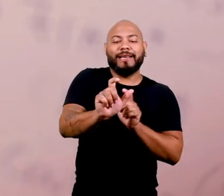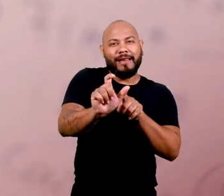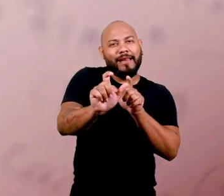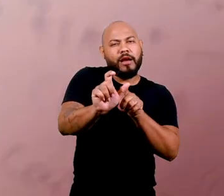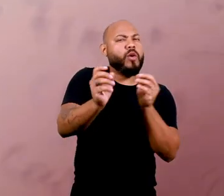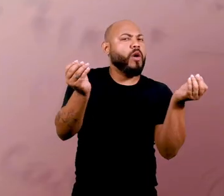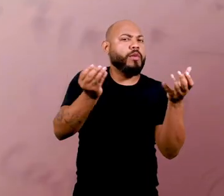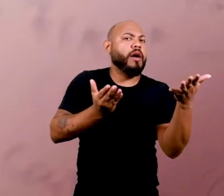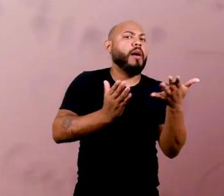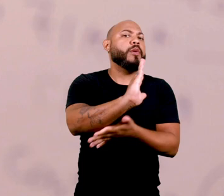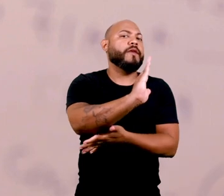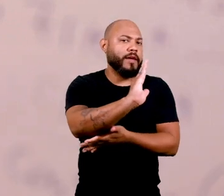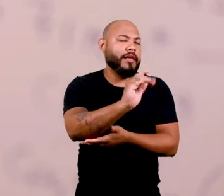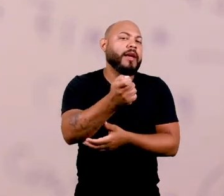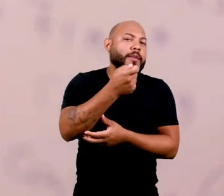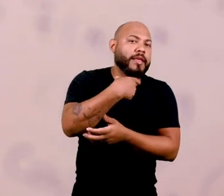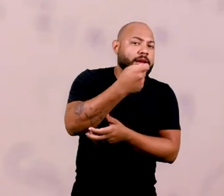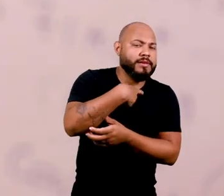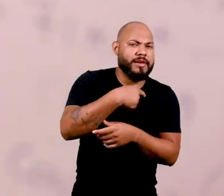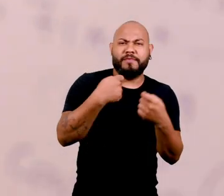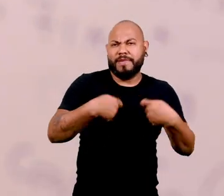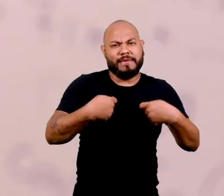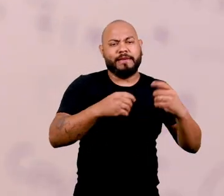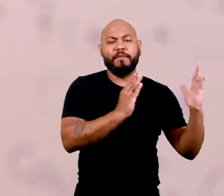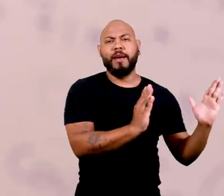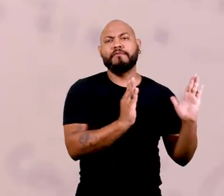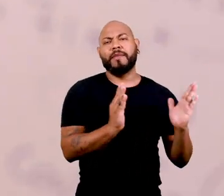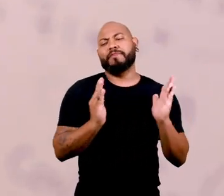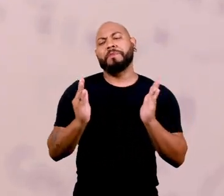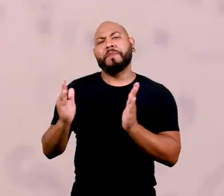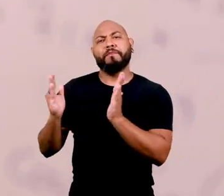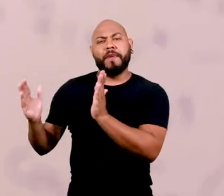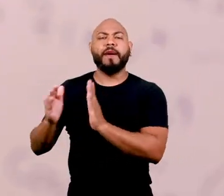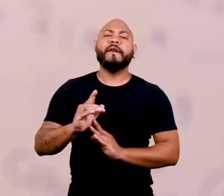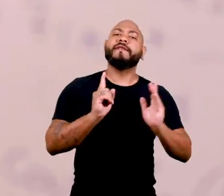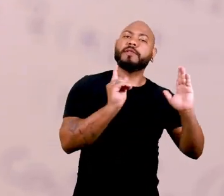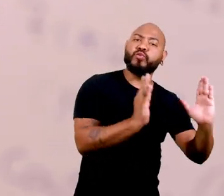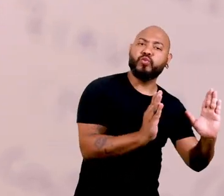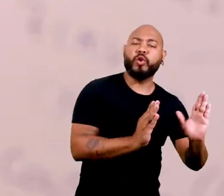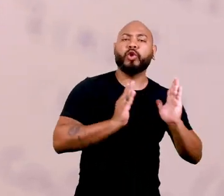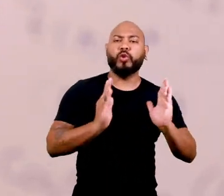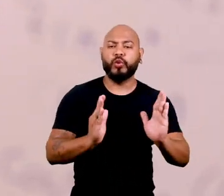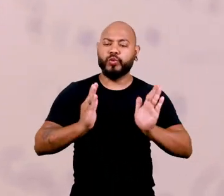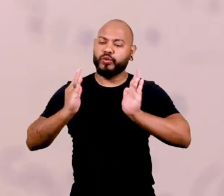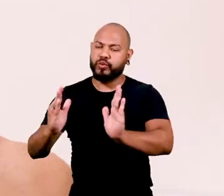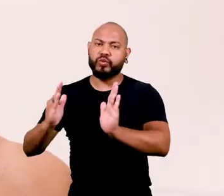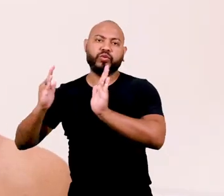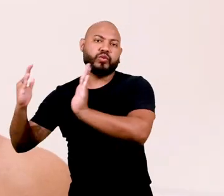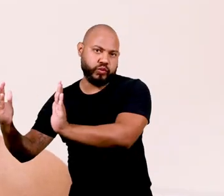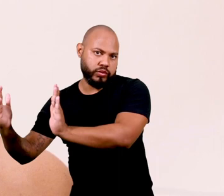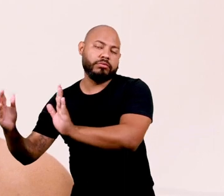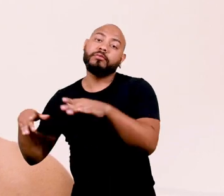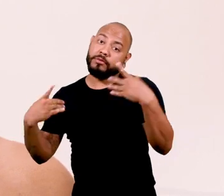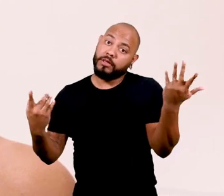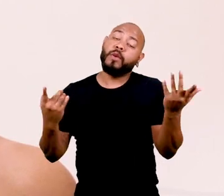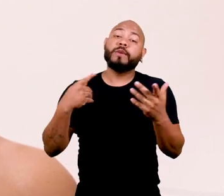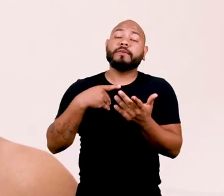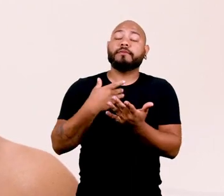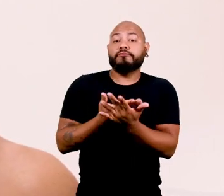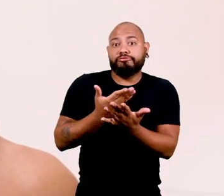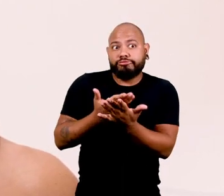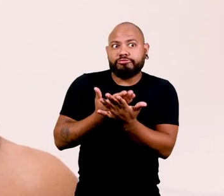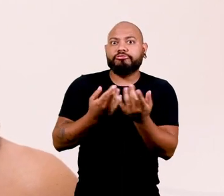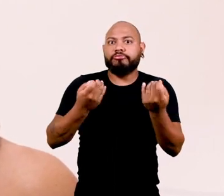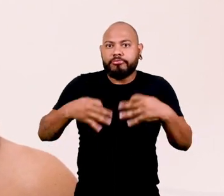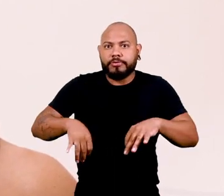como uma medicação, ela vai passar por várias fases. Então tem fase 1, fase 2, fase 3, fase 4. Então a gente pode considerar que esses estudos que